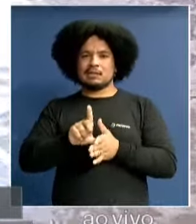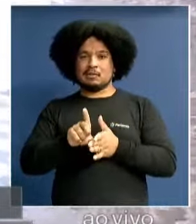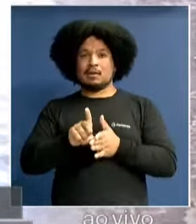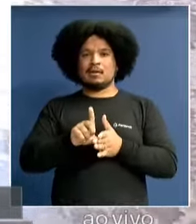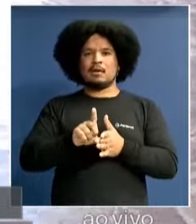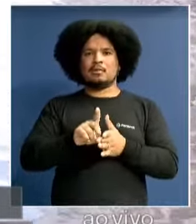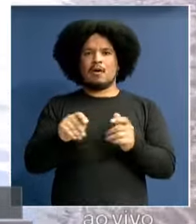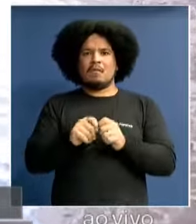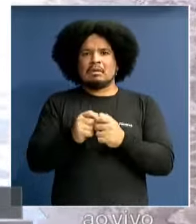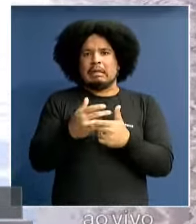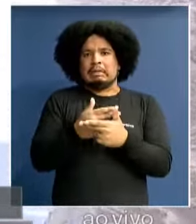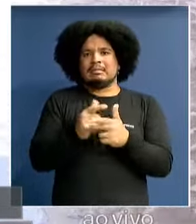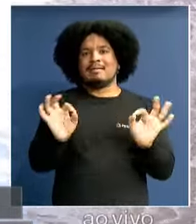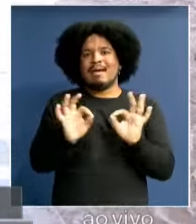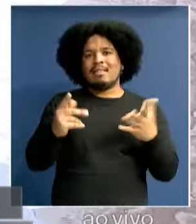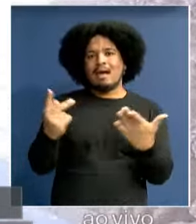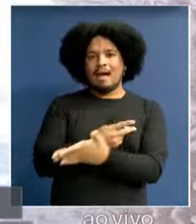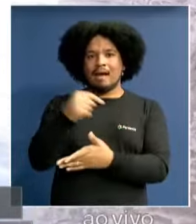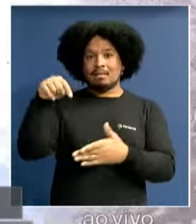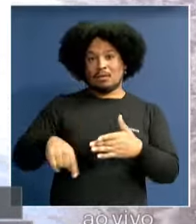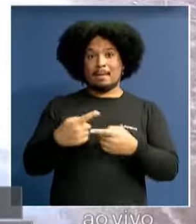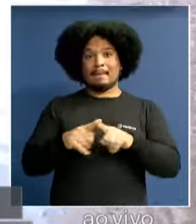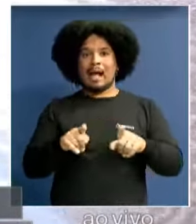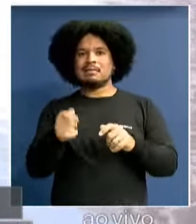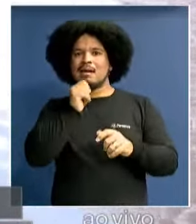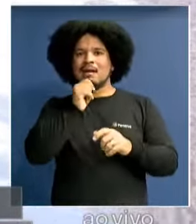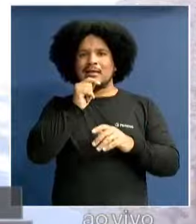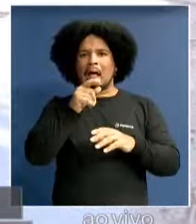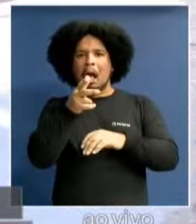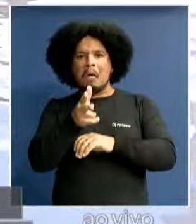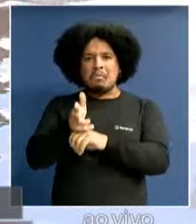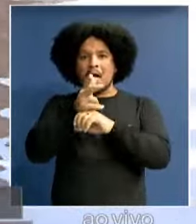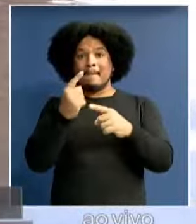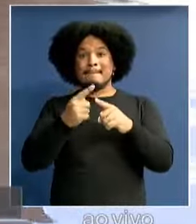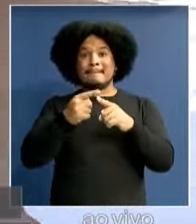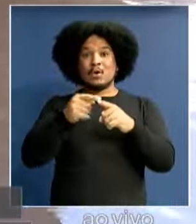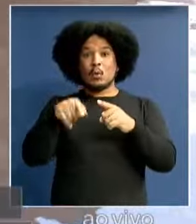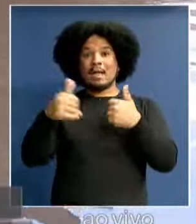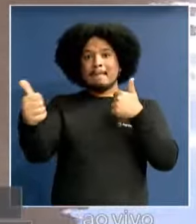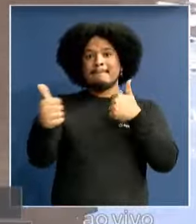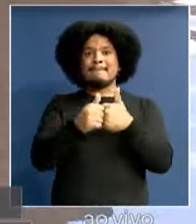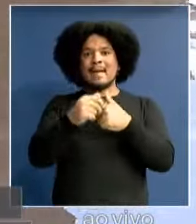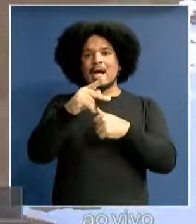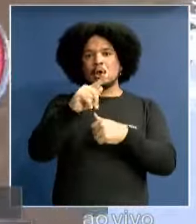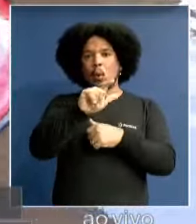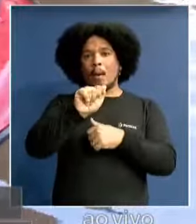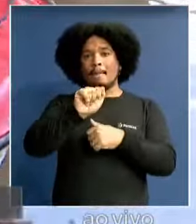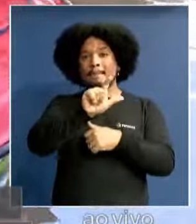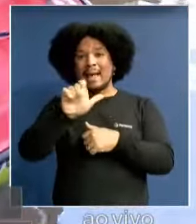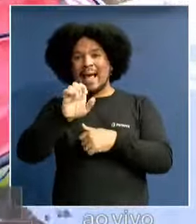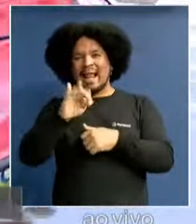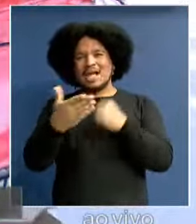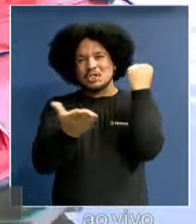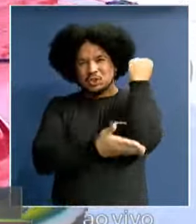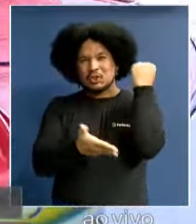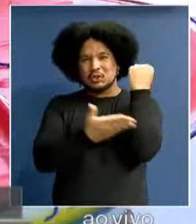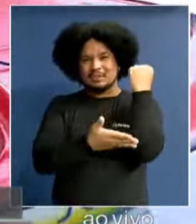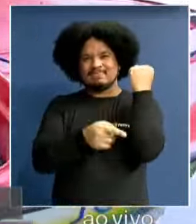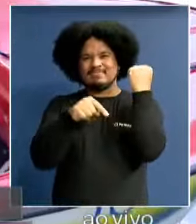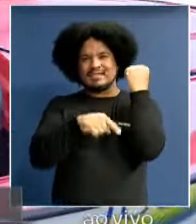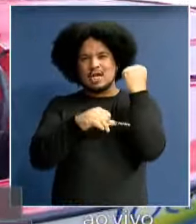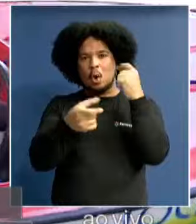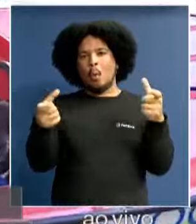cometer nenhuma gafe por aqui. Mas tá balançando aqui, porque a embarcação chegou bem pertinho de um pallet, onde está o cinegrafista Rogério Aguiar. Um pallet de